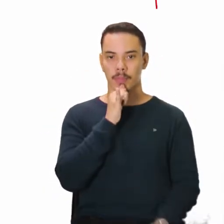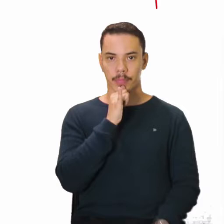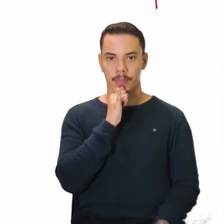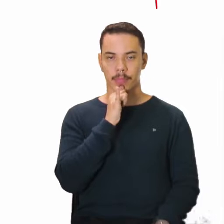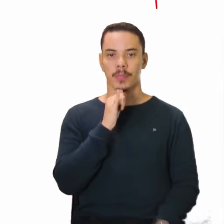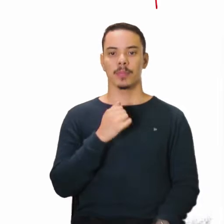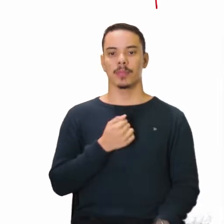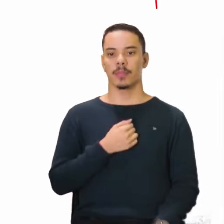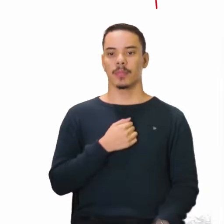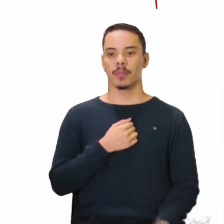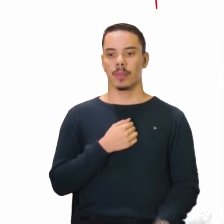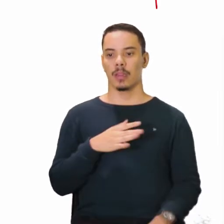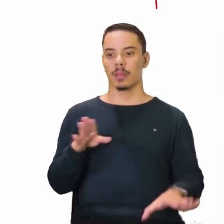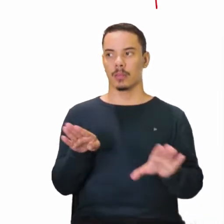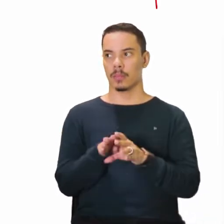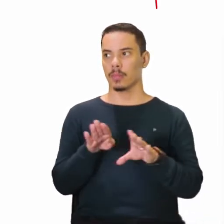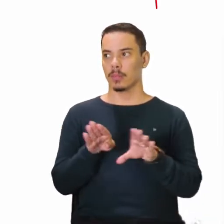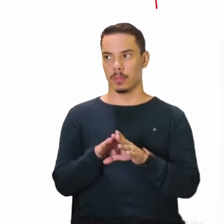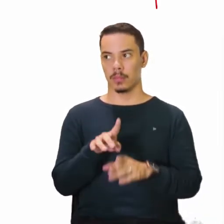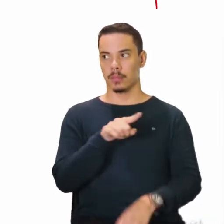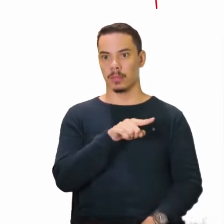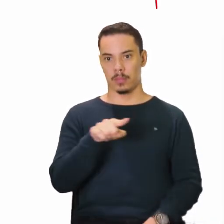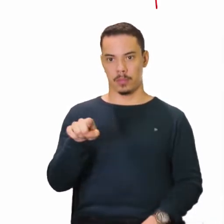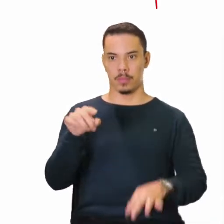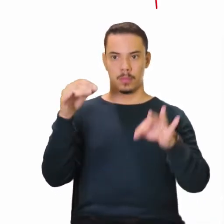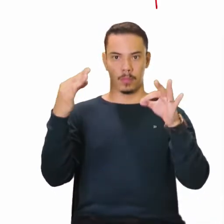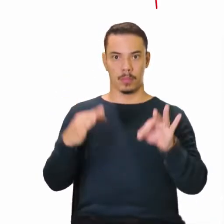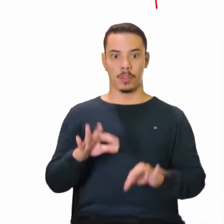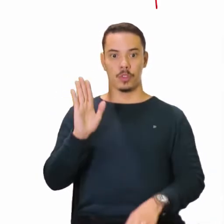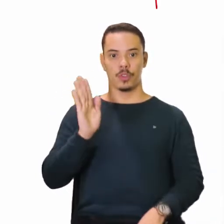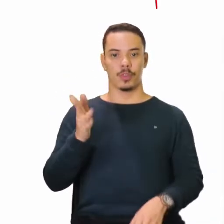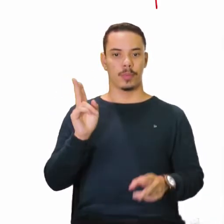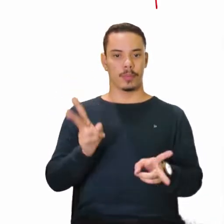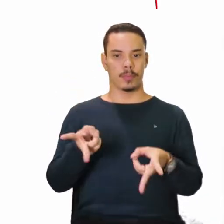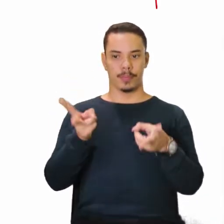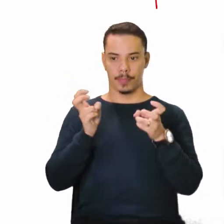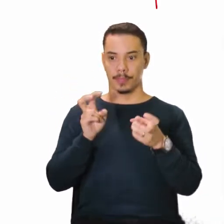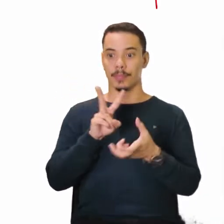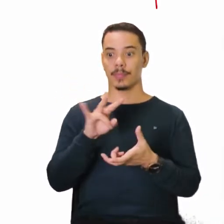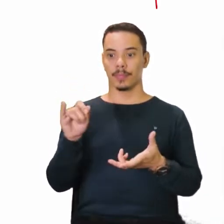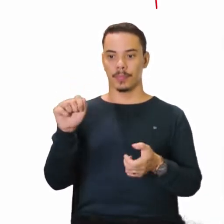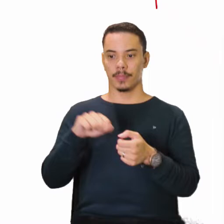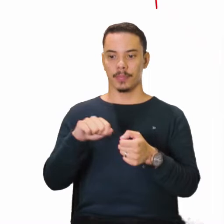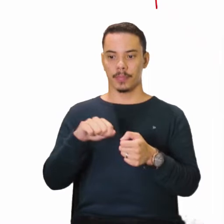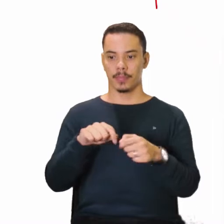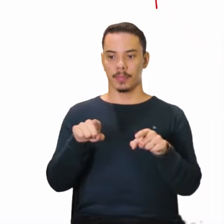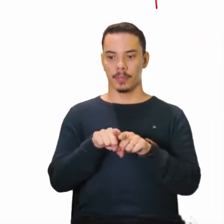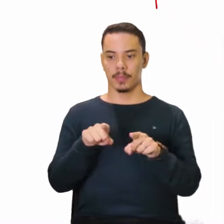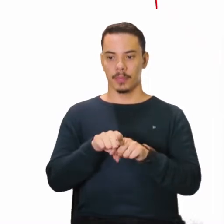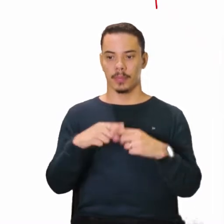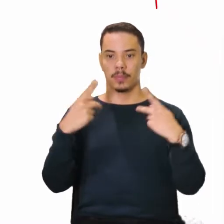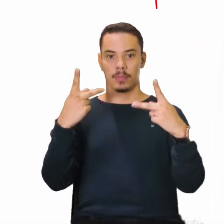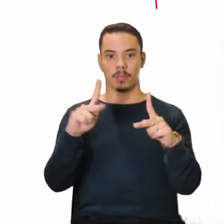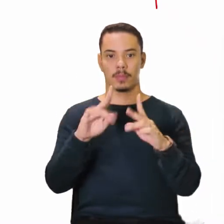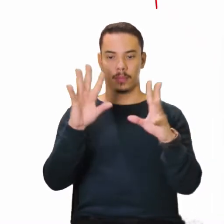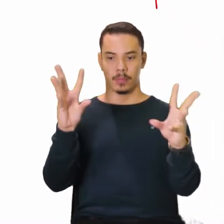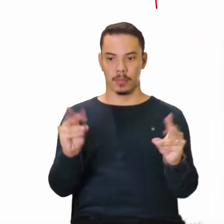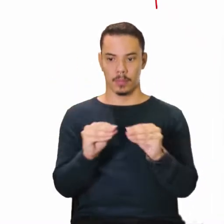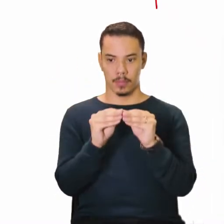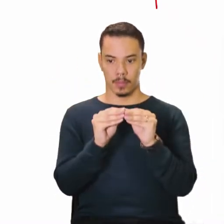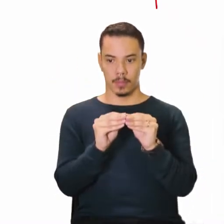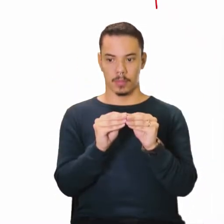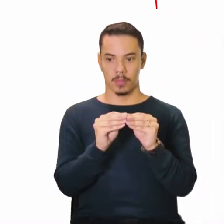né? E você aí com certeza já anotou e vai poder estar fazendo aí o seu resumo. Mais